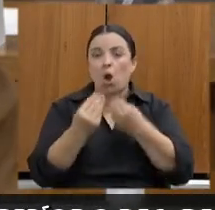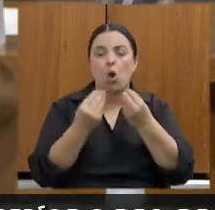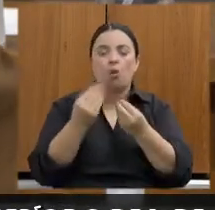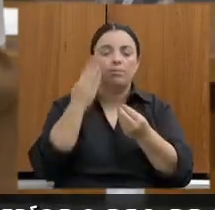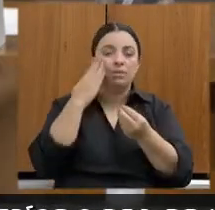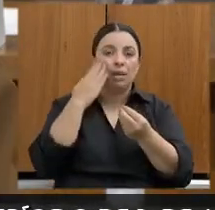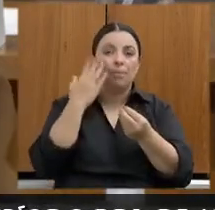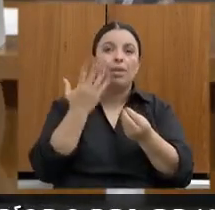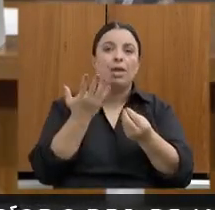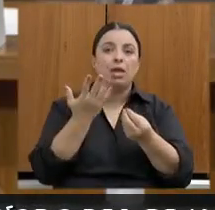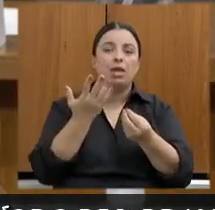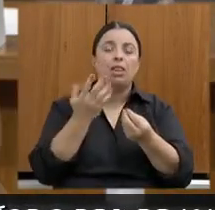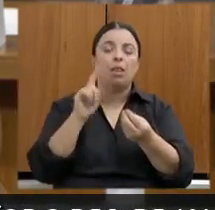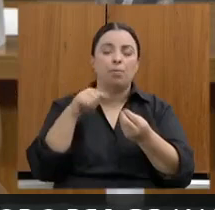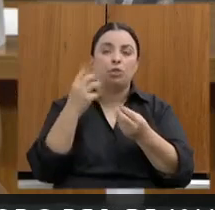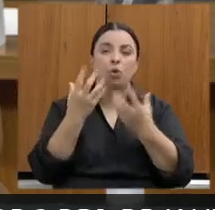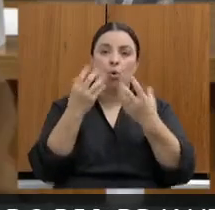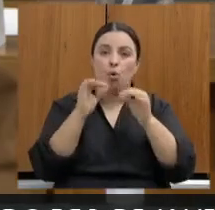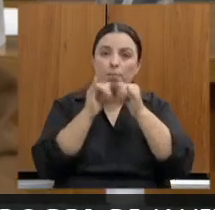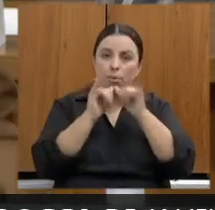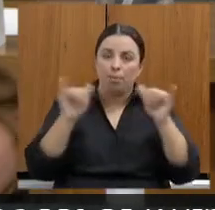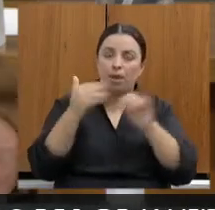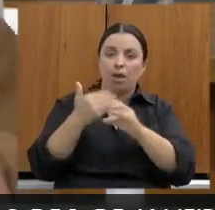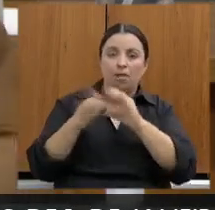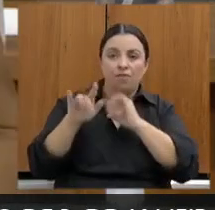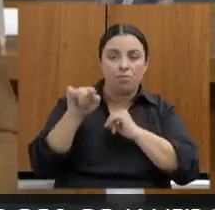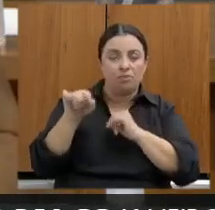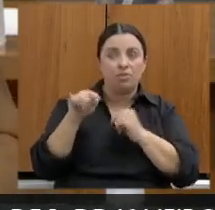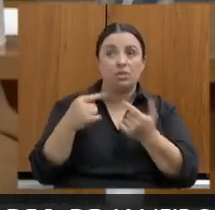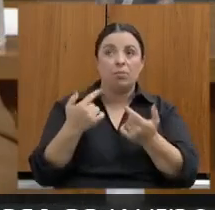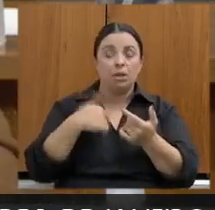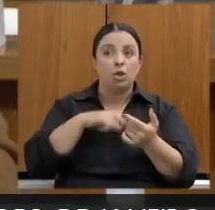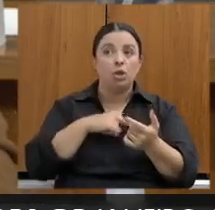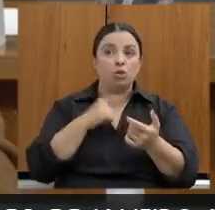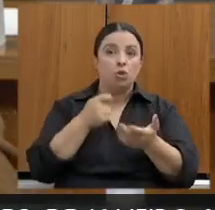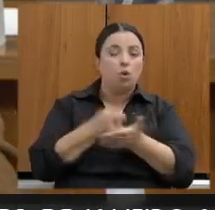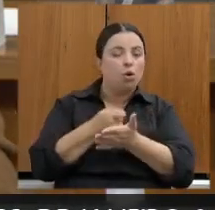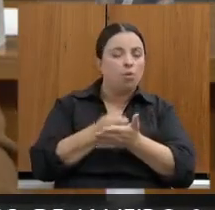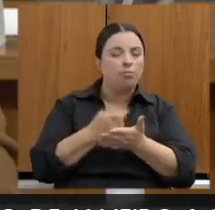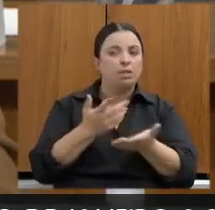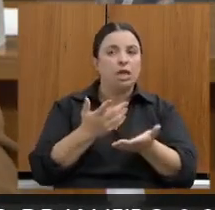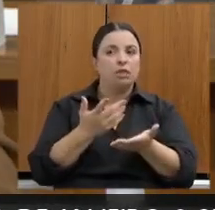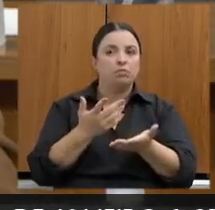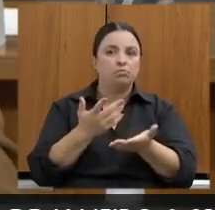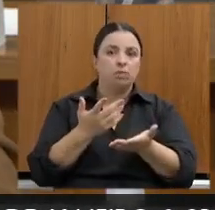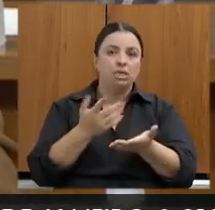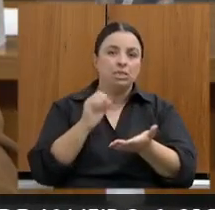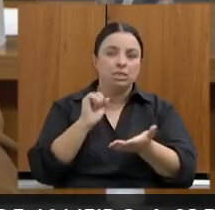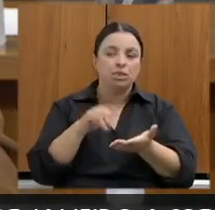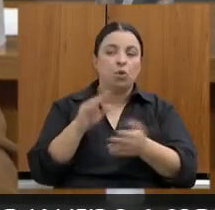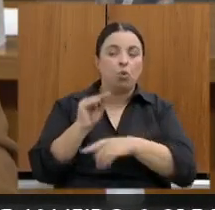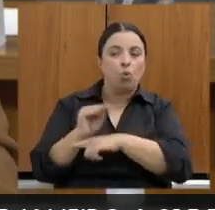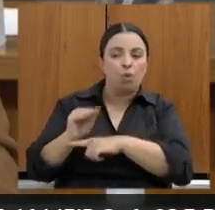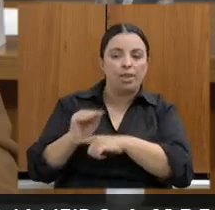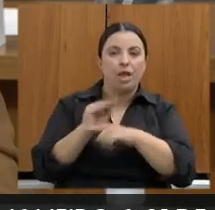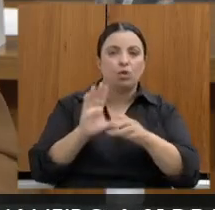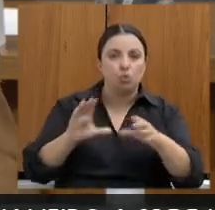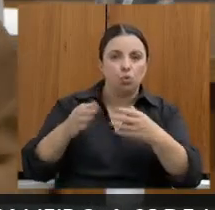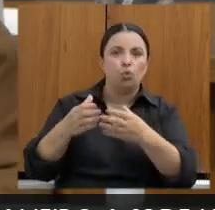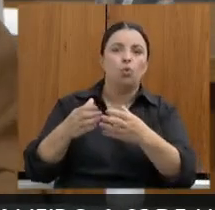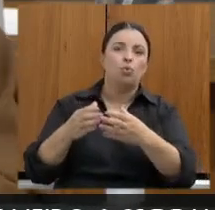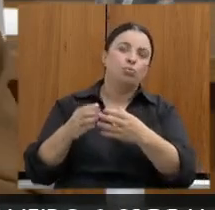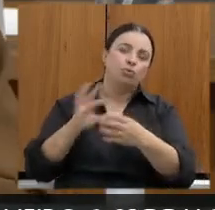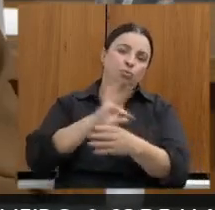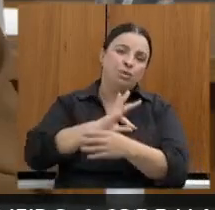mando para você para que a gente possa estar cuidando também estudando Esse é porque é obrigação Nossa cuidar da Nossa tropa então eu